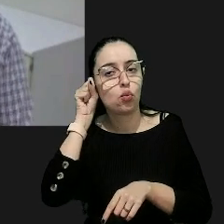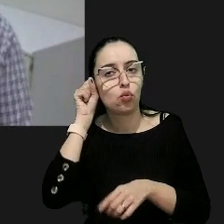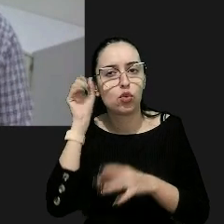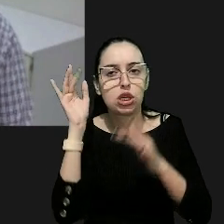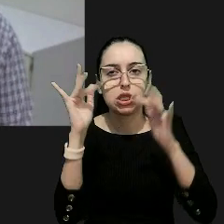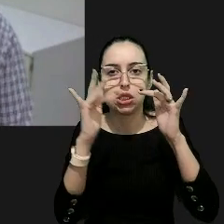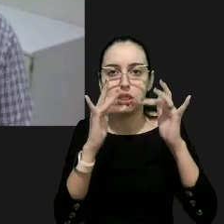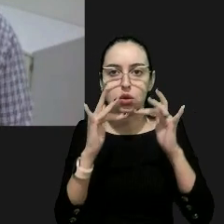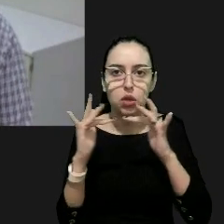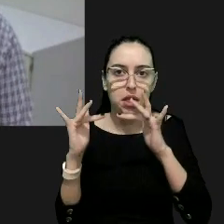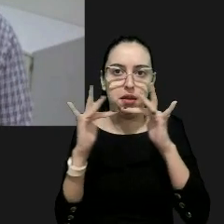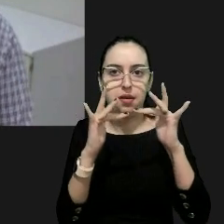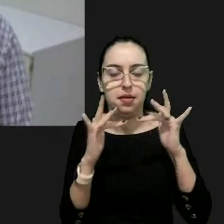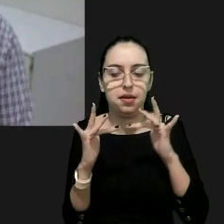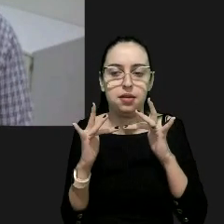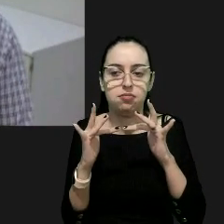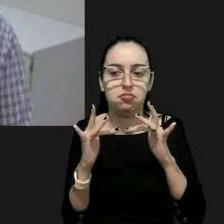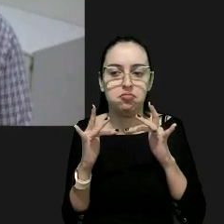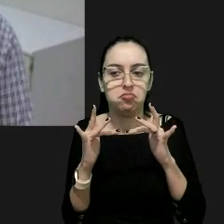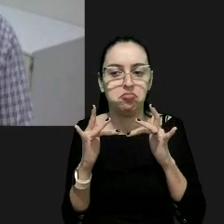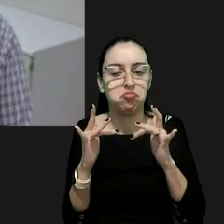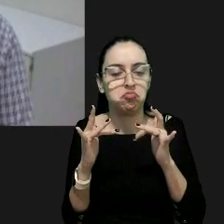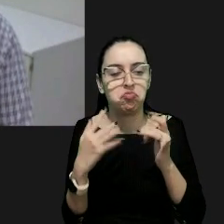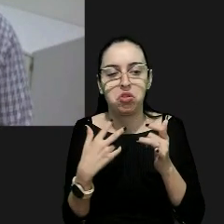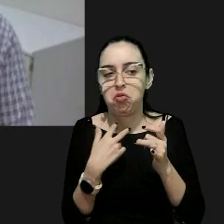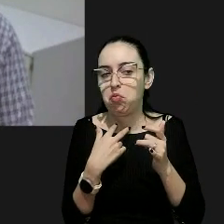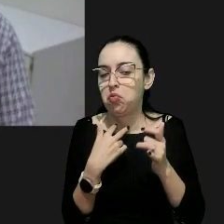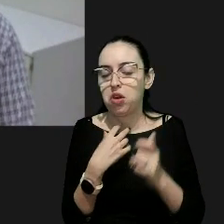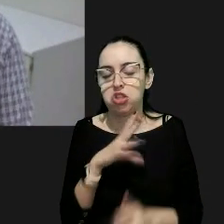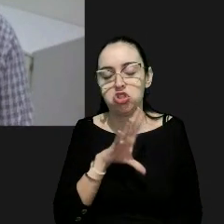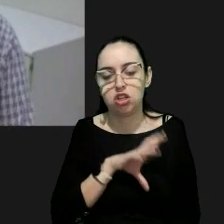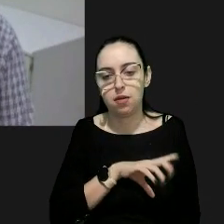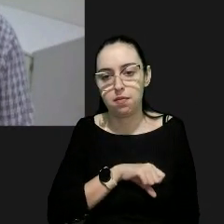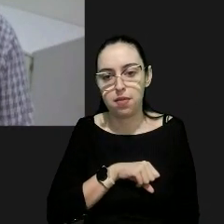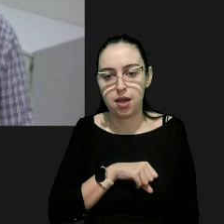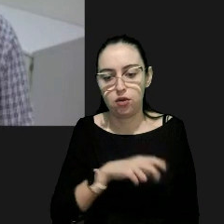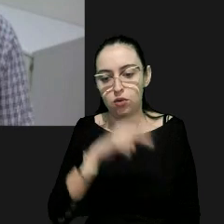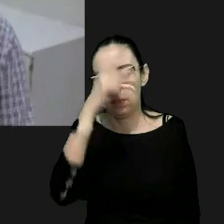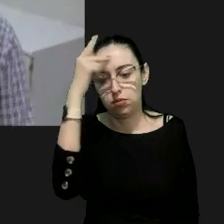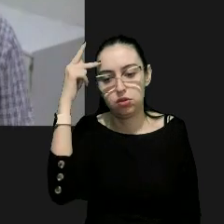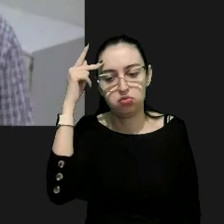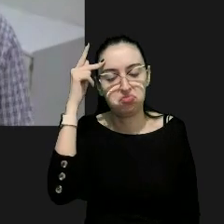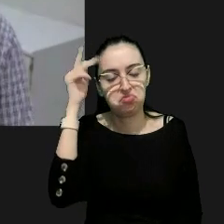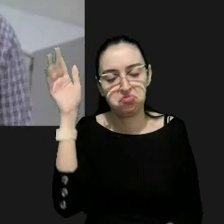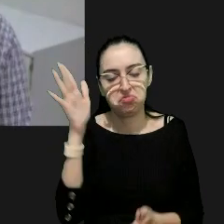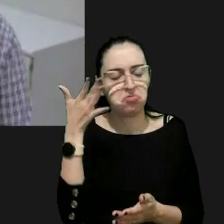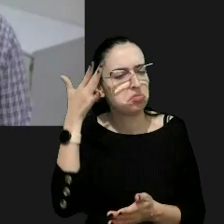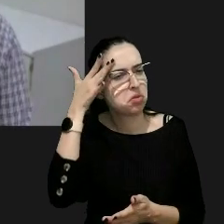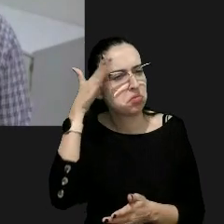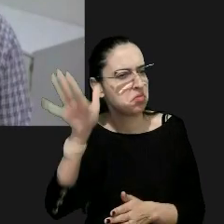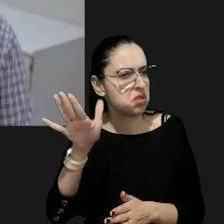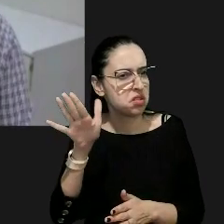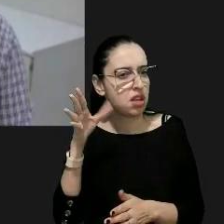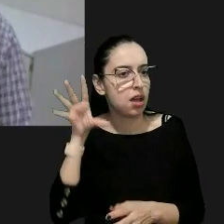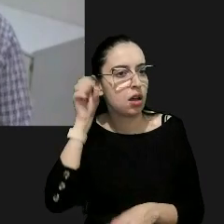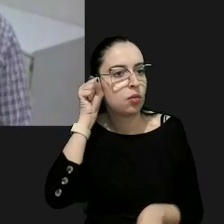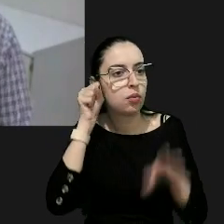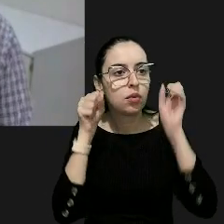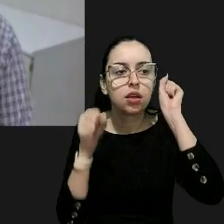ouvir estão intimamente ligadas. Não é possível amar uma pessoa que não sabe